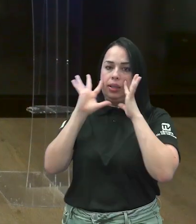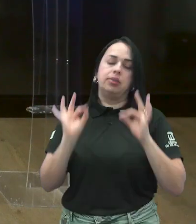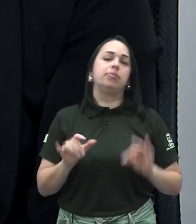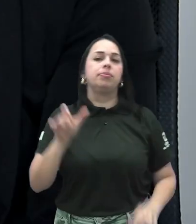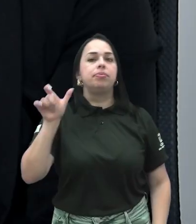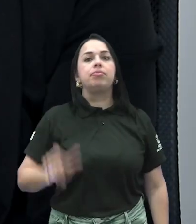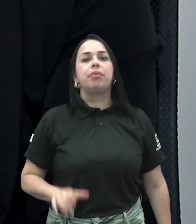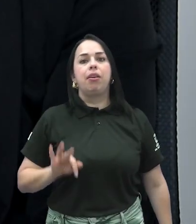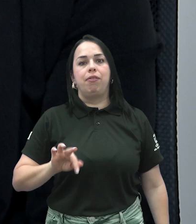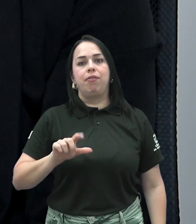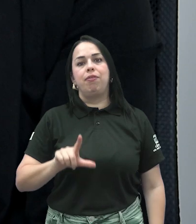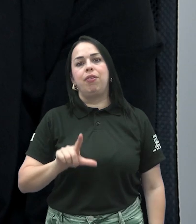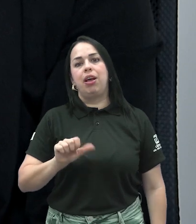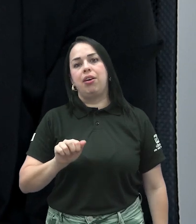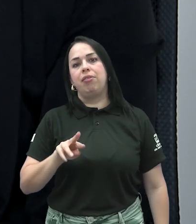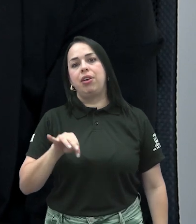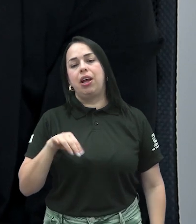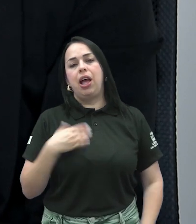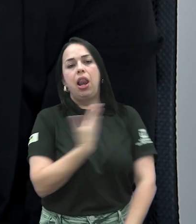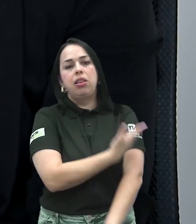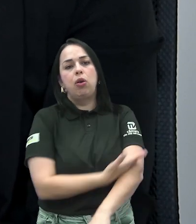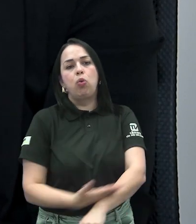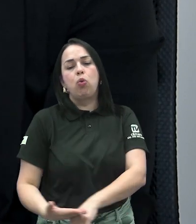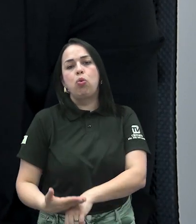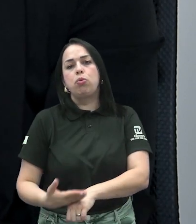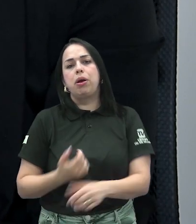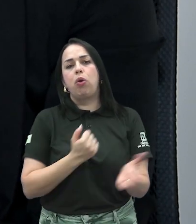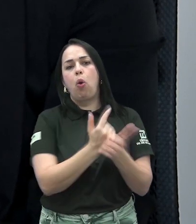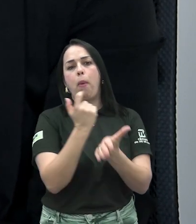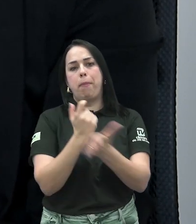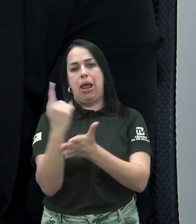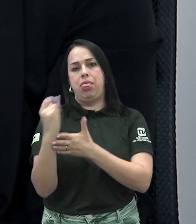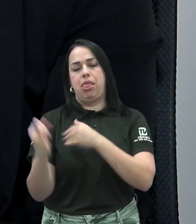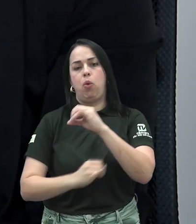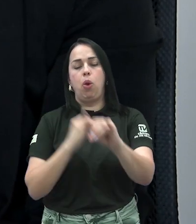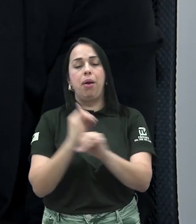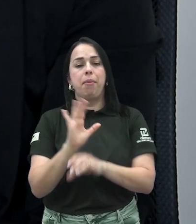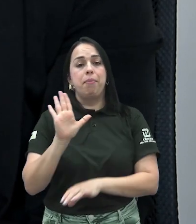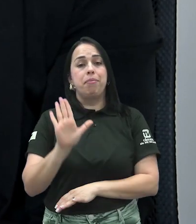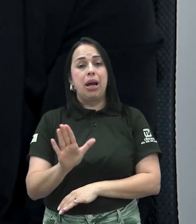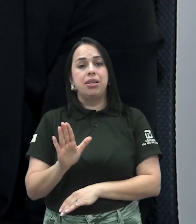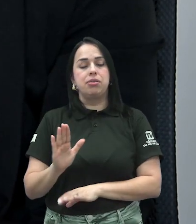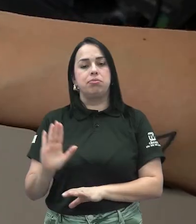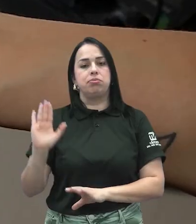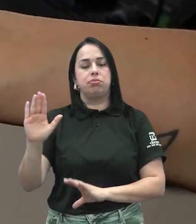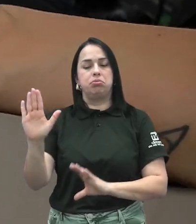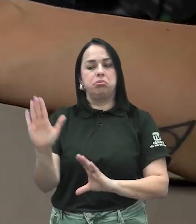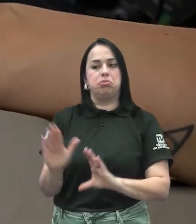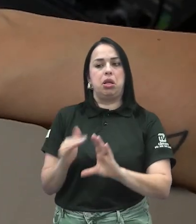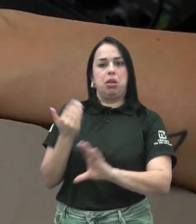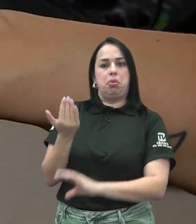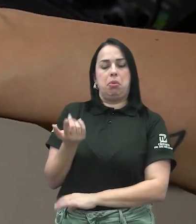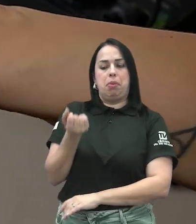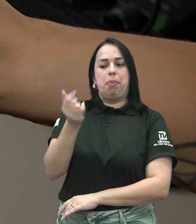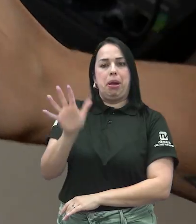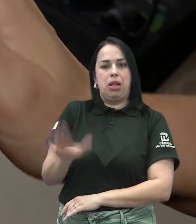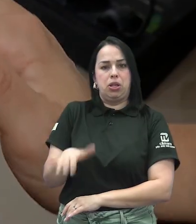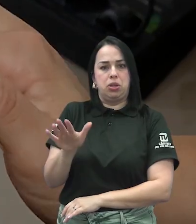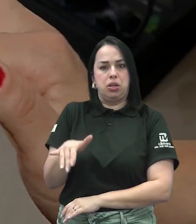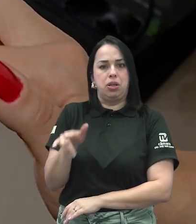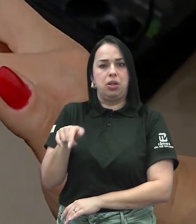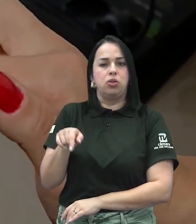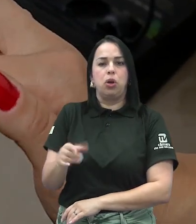online. A Flávia tem o costume de realizar compras online pelas ofertas no preço. Um dia, após receber